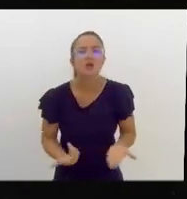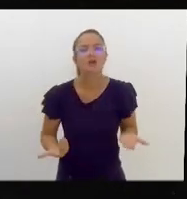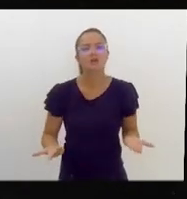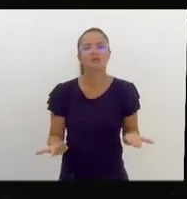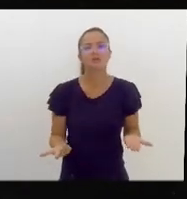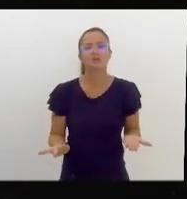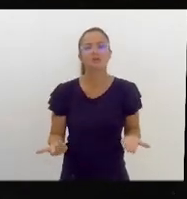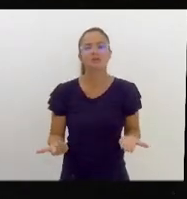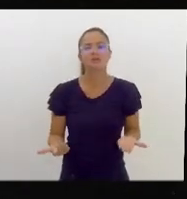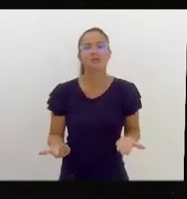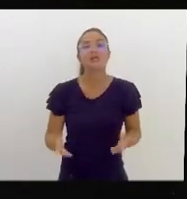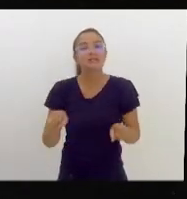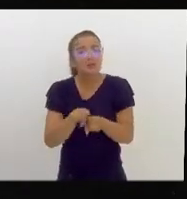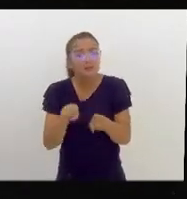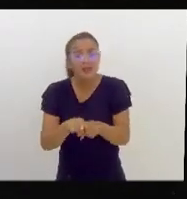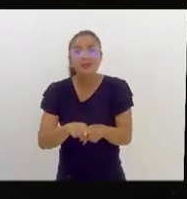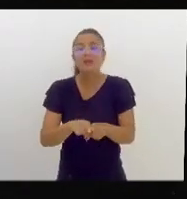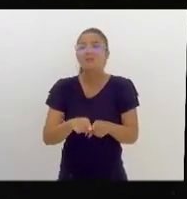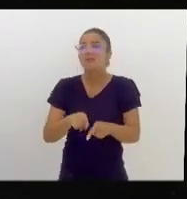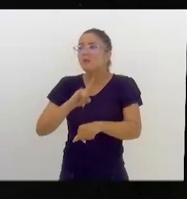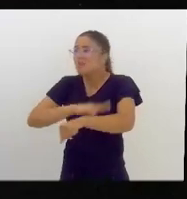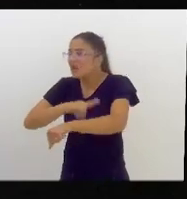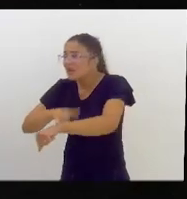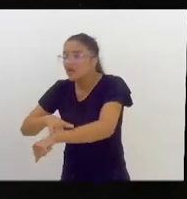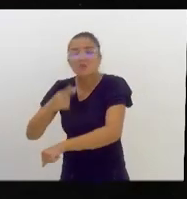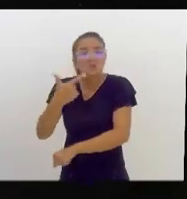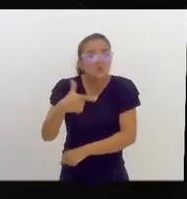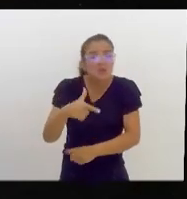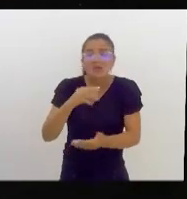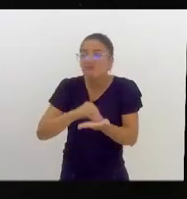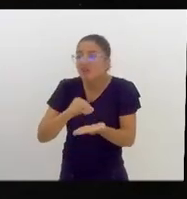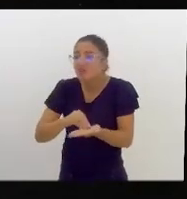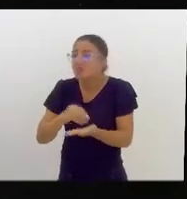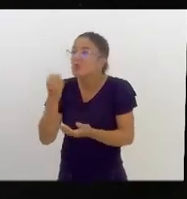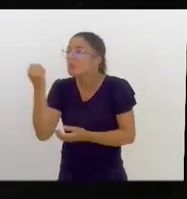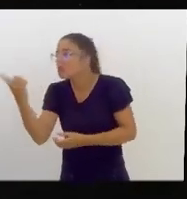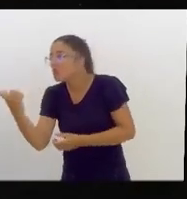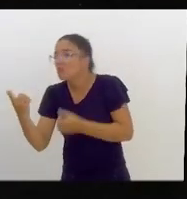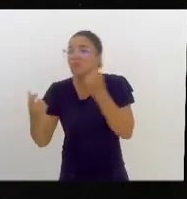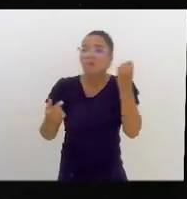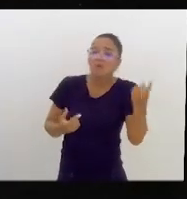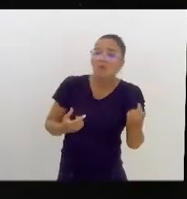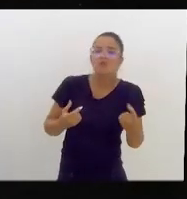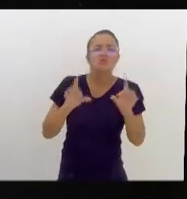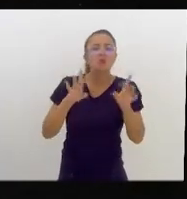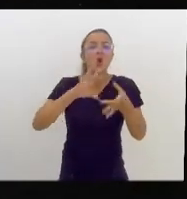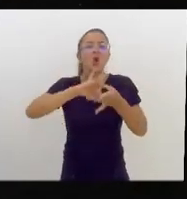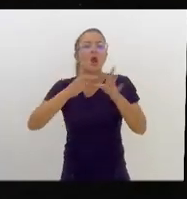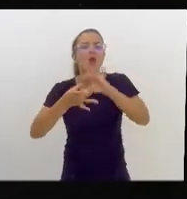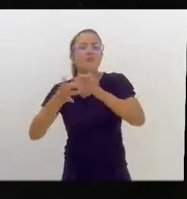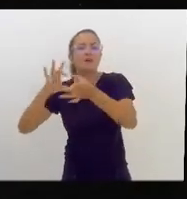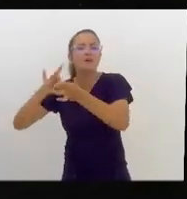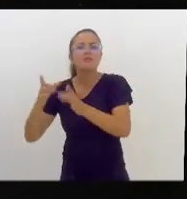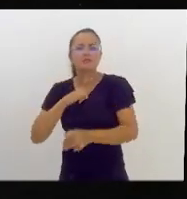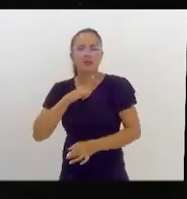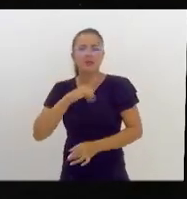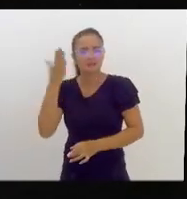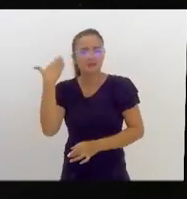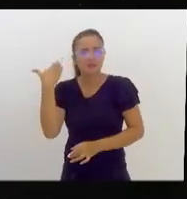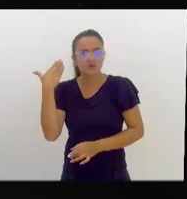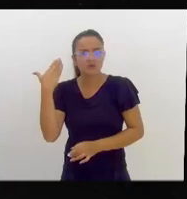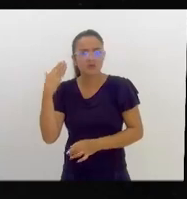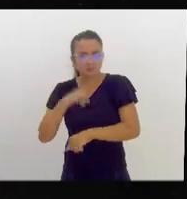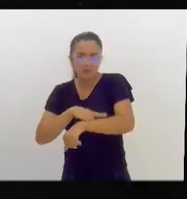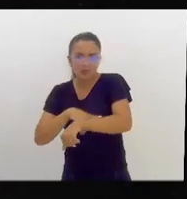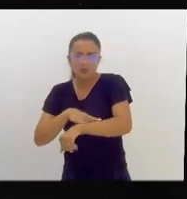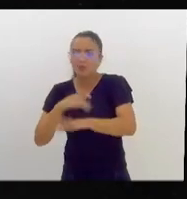porque foram estações que estavam, na época, atendendo as Olimpíadas. Mas para a população como um todo, não tem